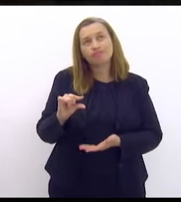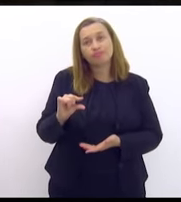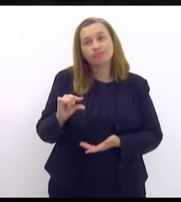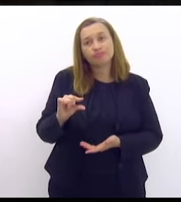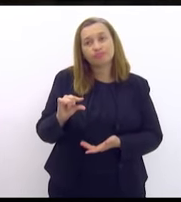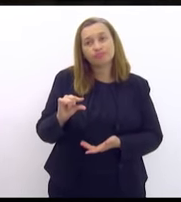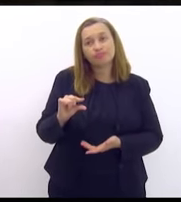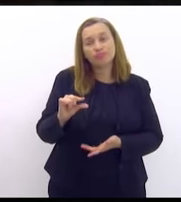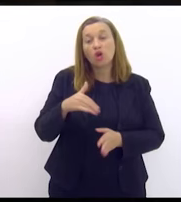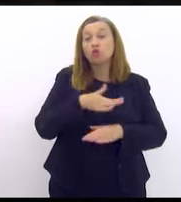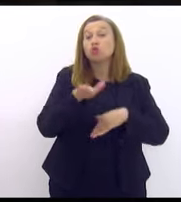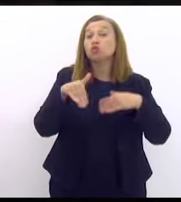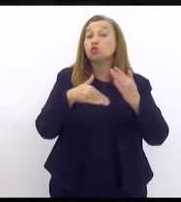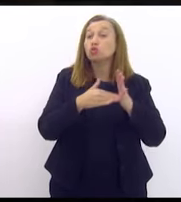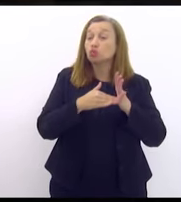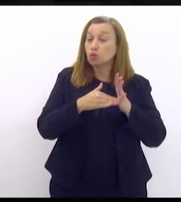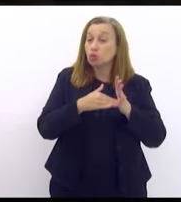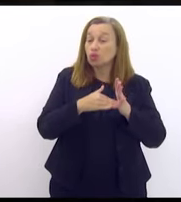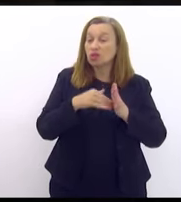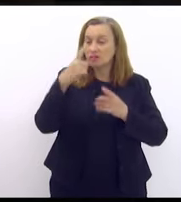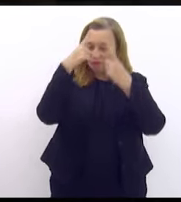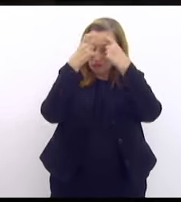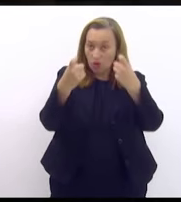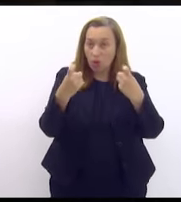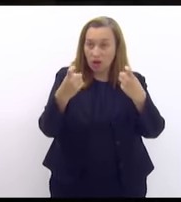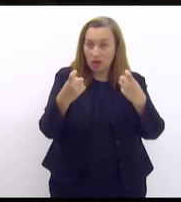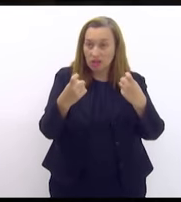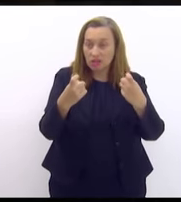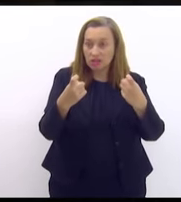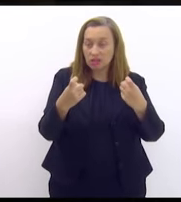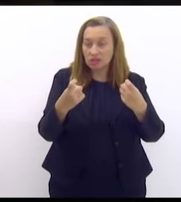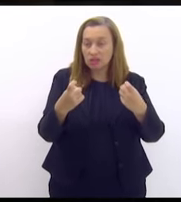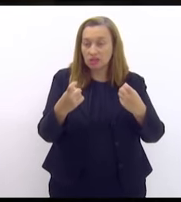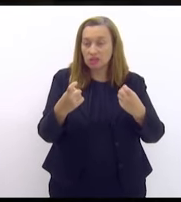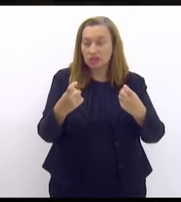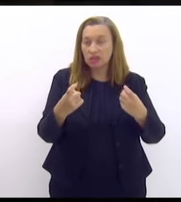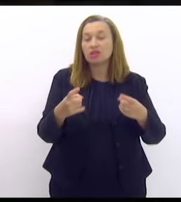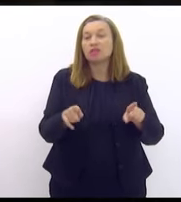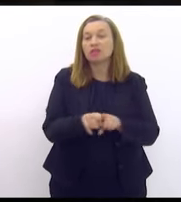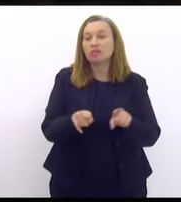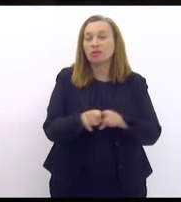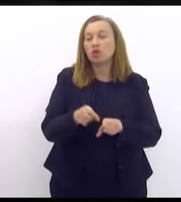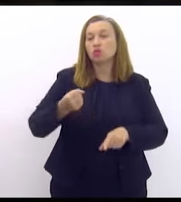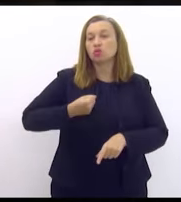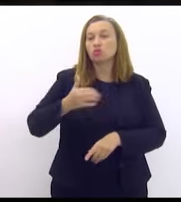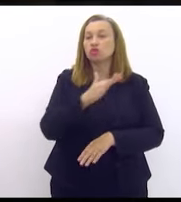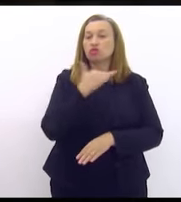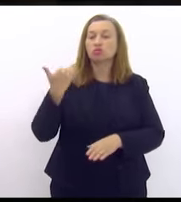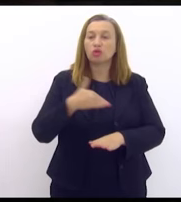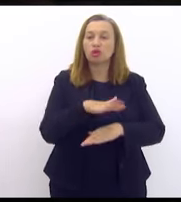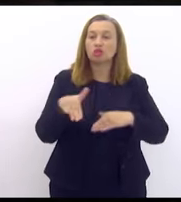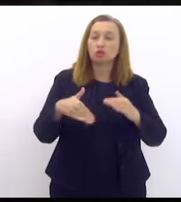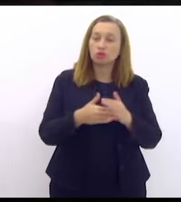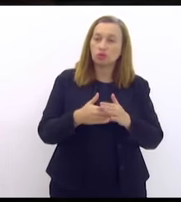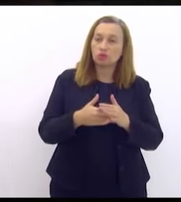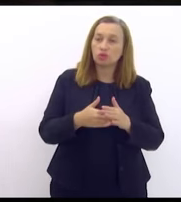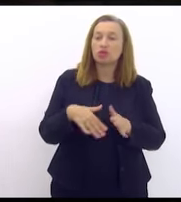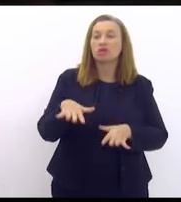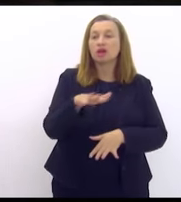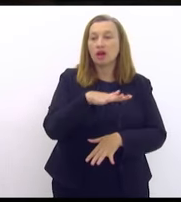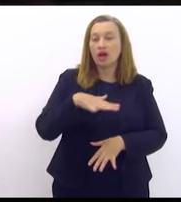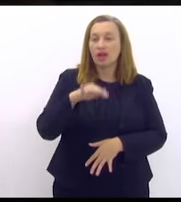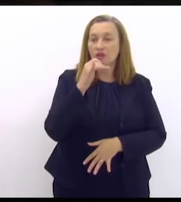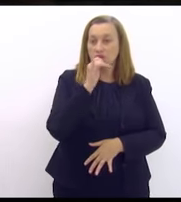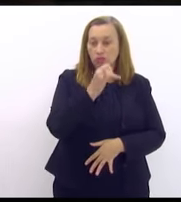significativamente todas as formas de violência e as taxas de mortalidade em todo o território